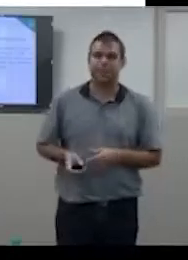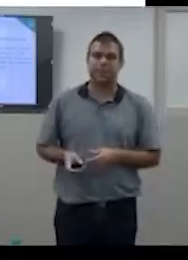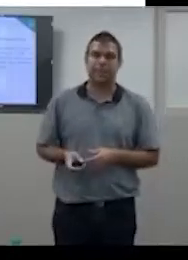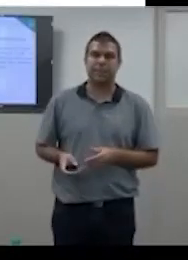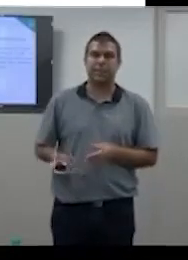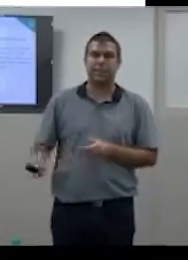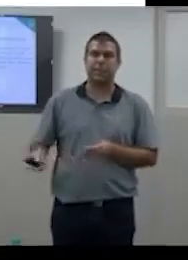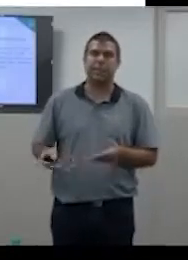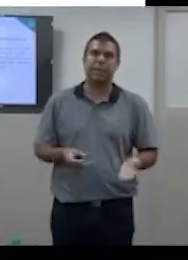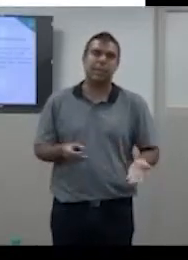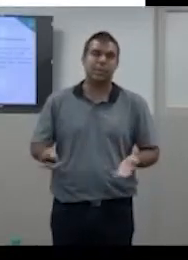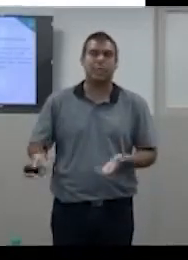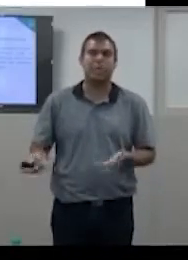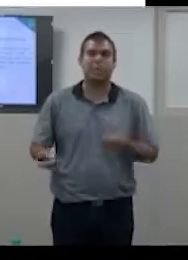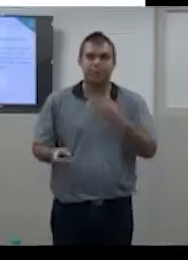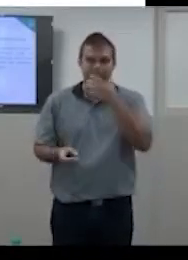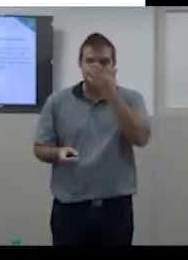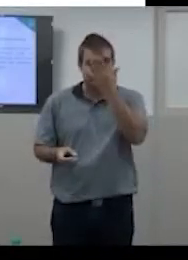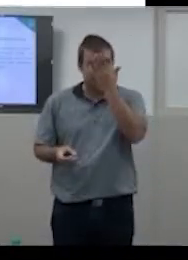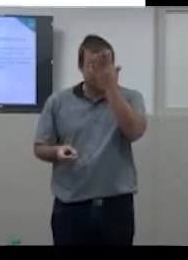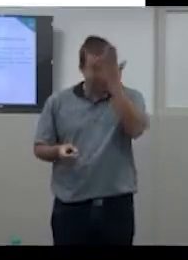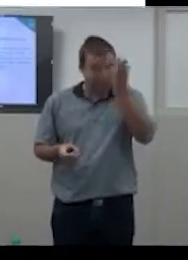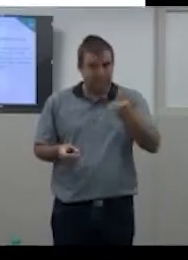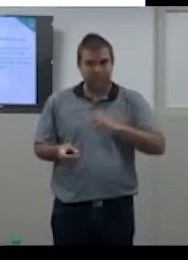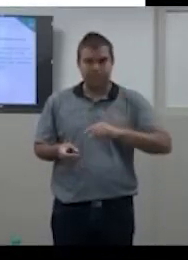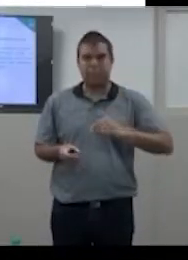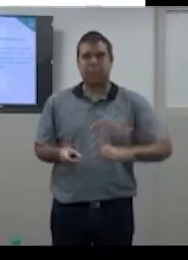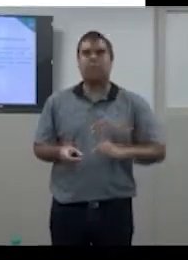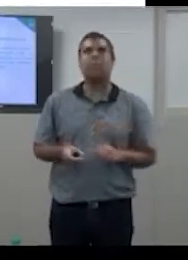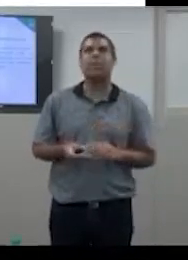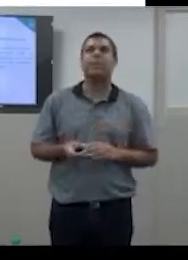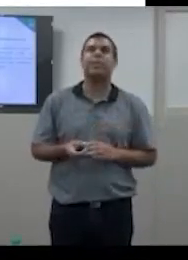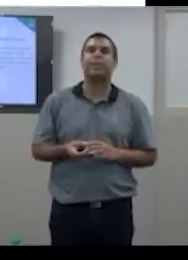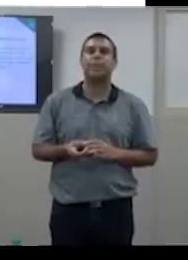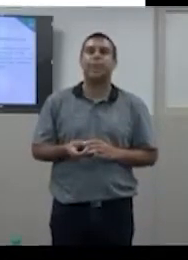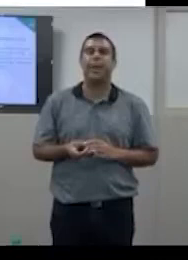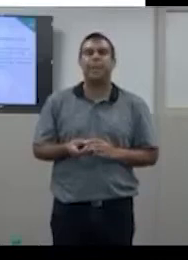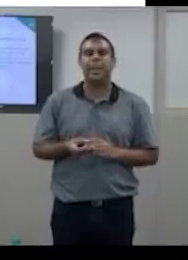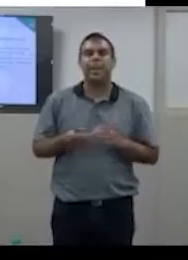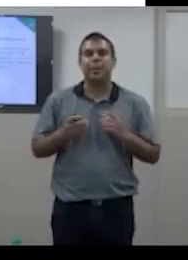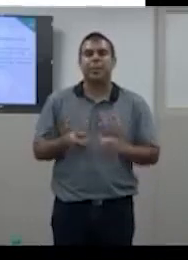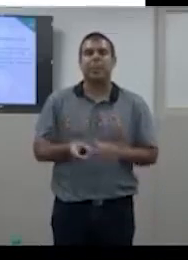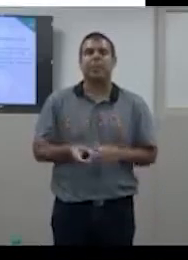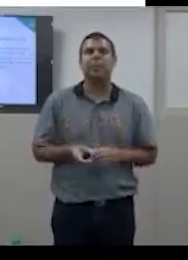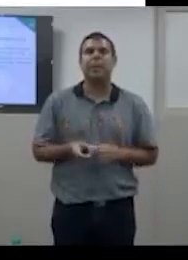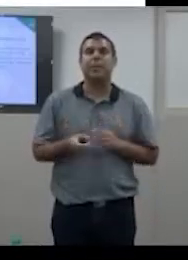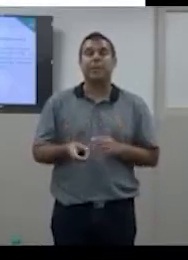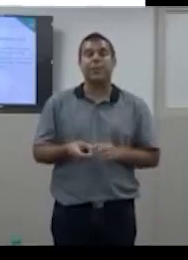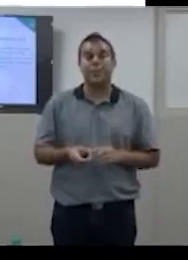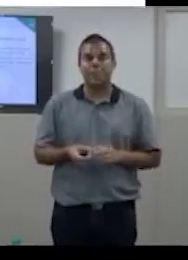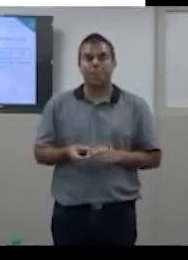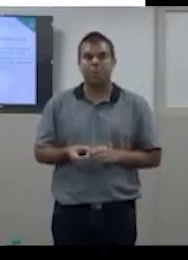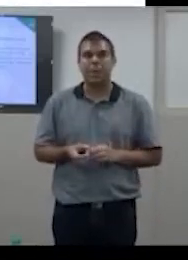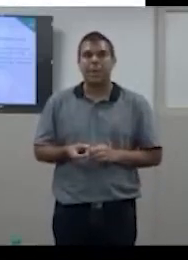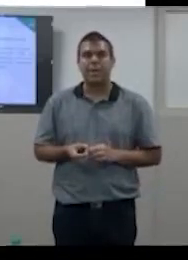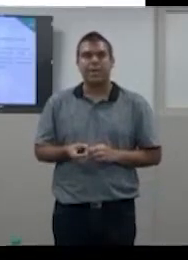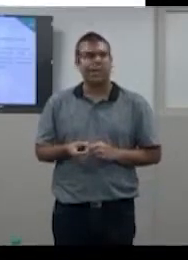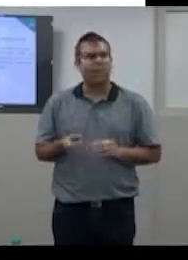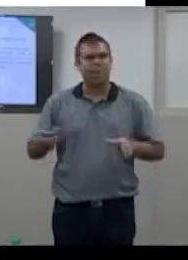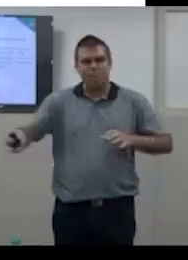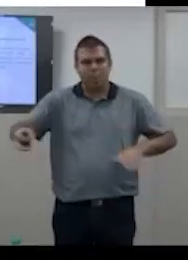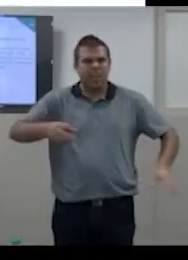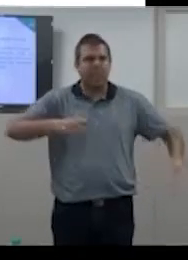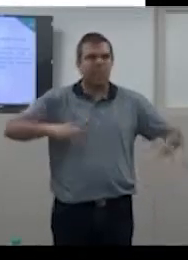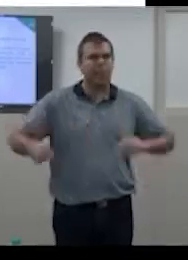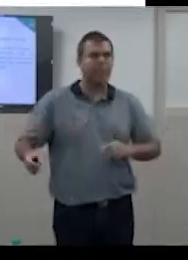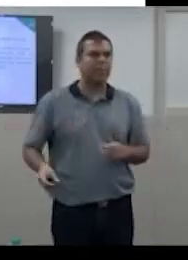transformação química, certo? Então assim, você criou uma nova substância. Por exemplo, outro componente que você pode pegar, quando você está na sua casa, você vai assar um bolo. Então